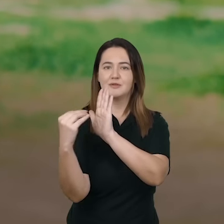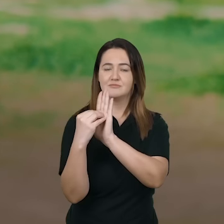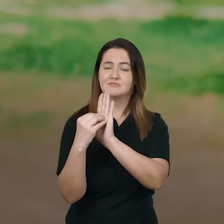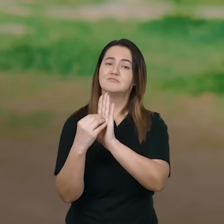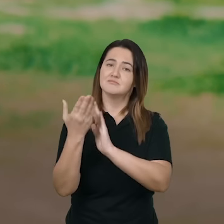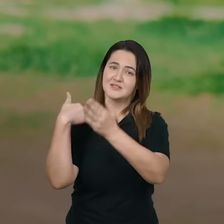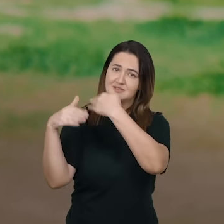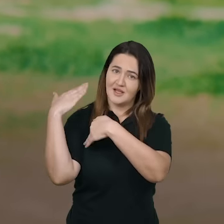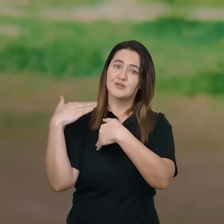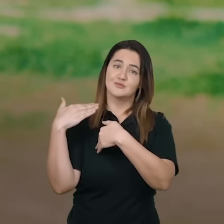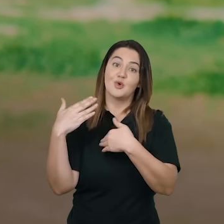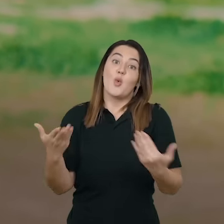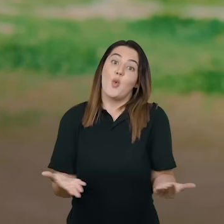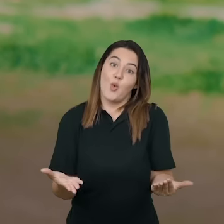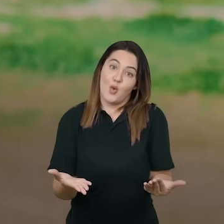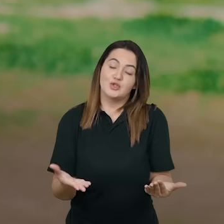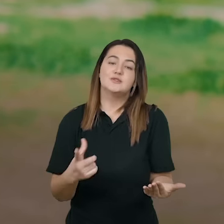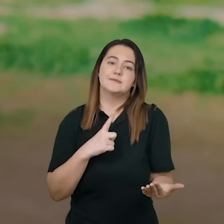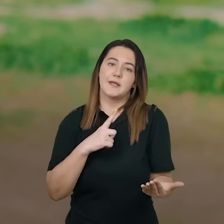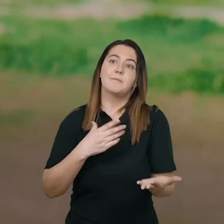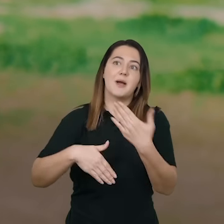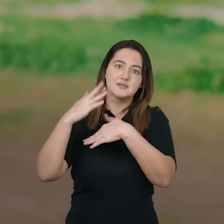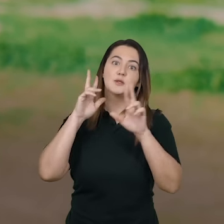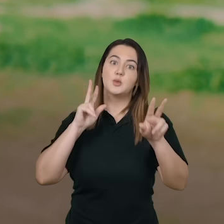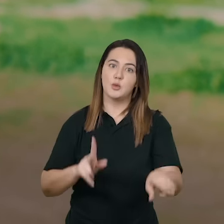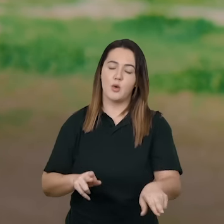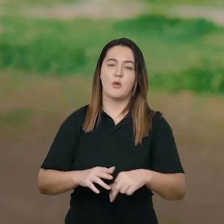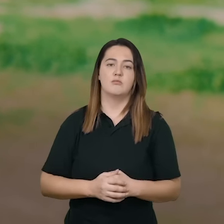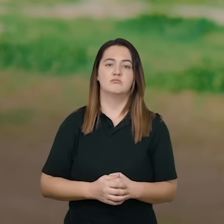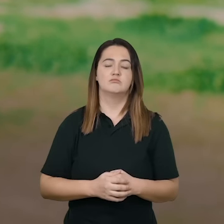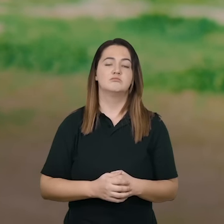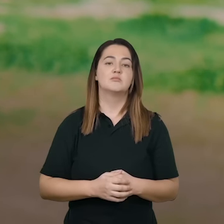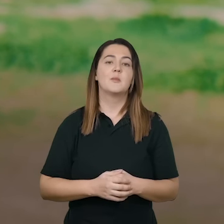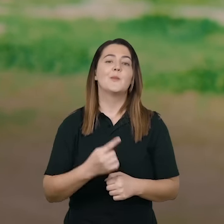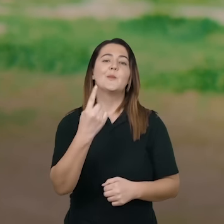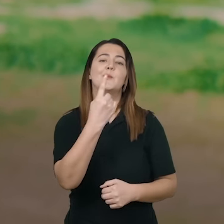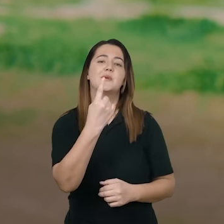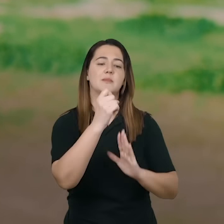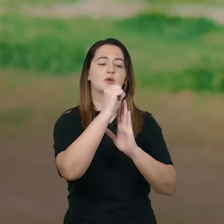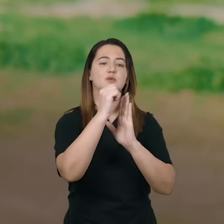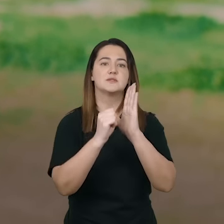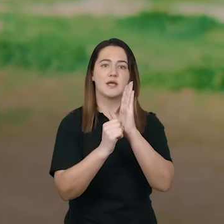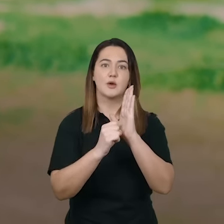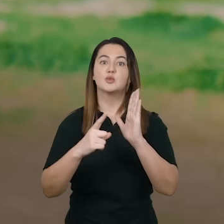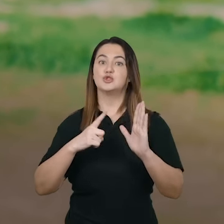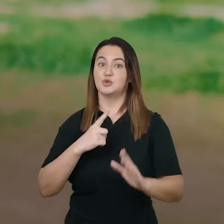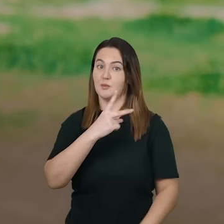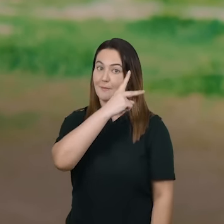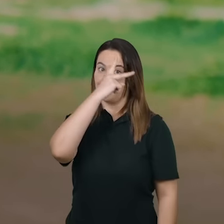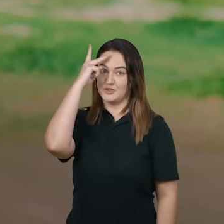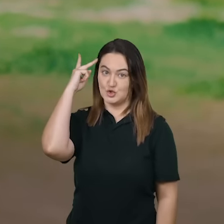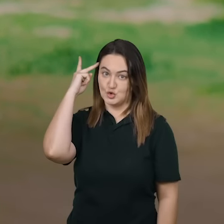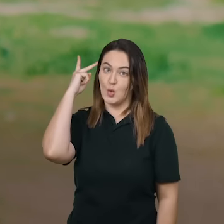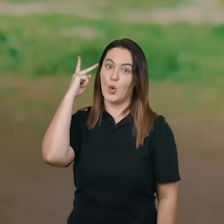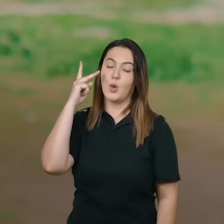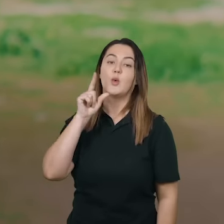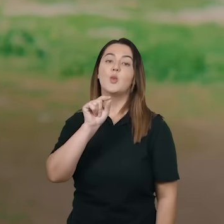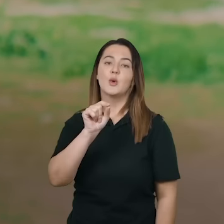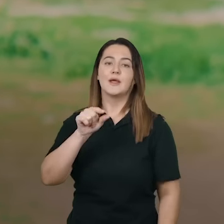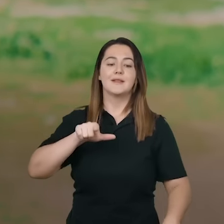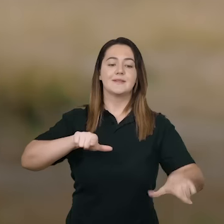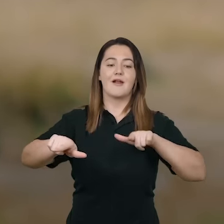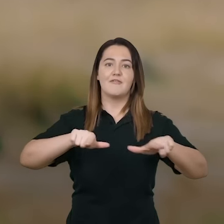também era assim no passado. No primeiro século, viveu aqui alguém que era ecônomo da cidade, ou seja, o tesoureiro